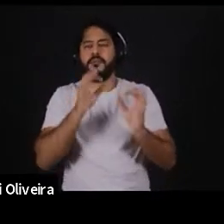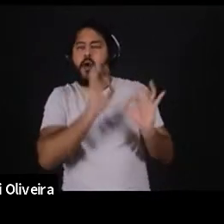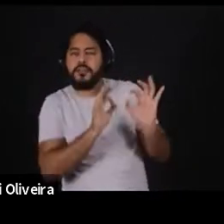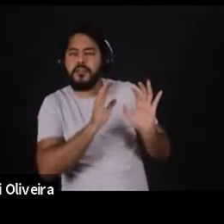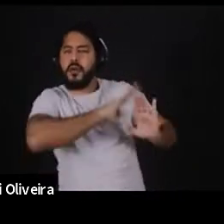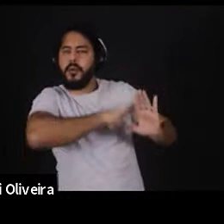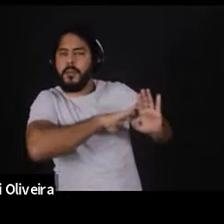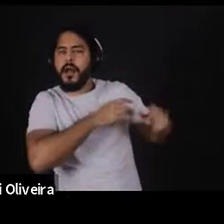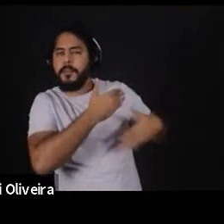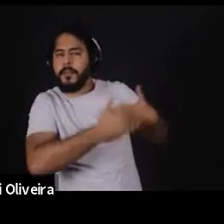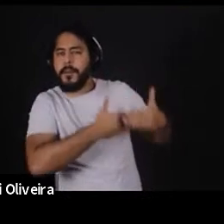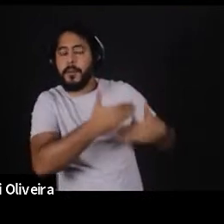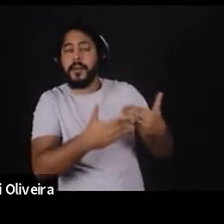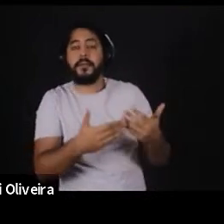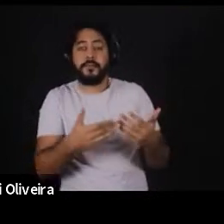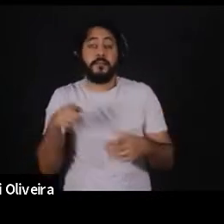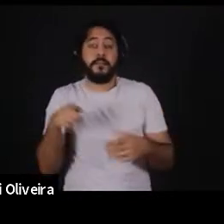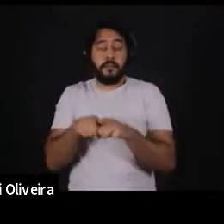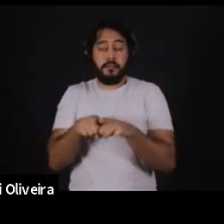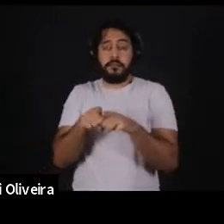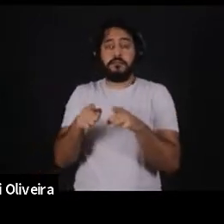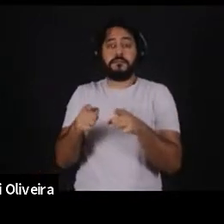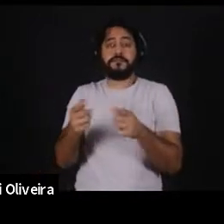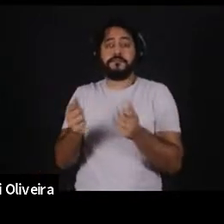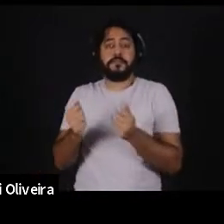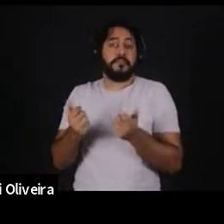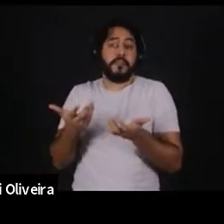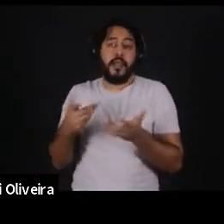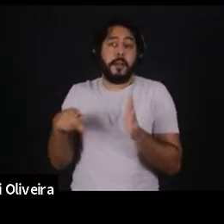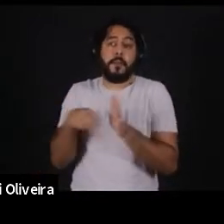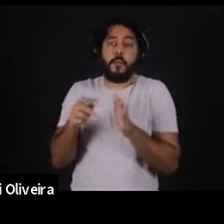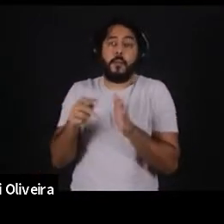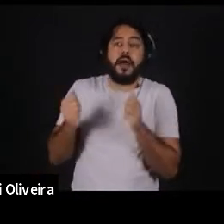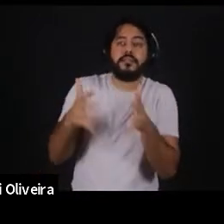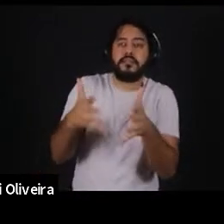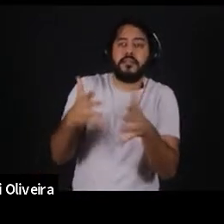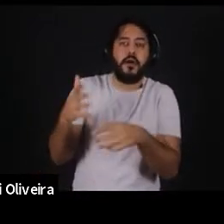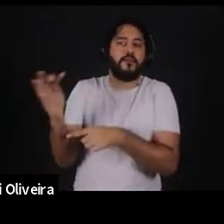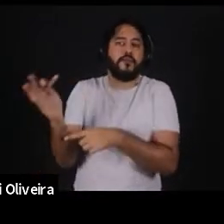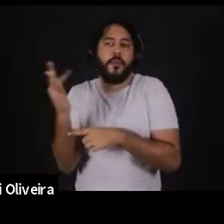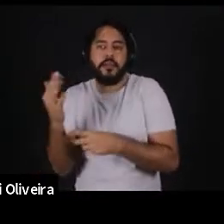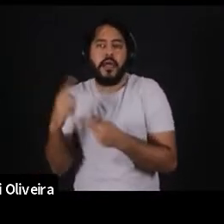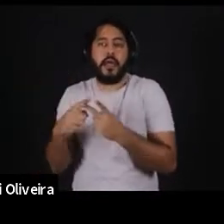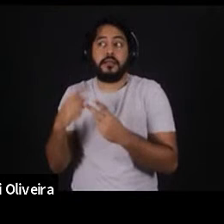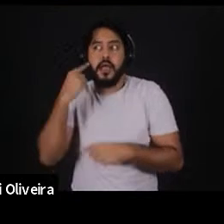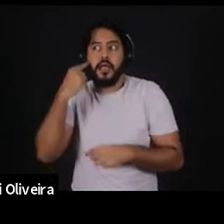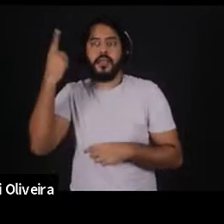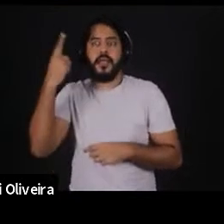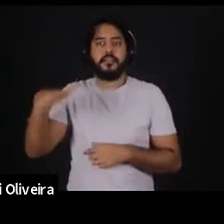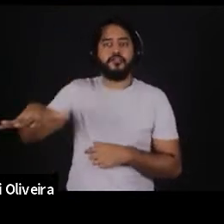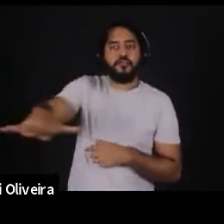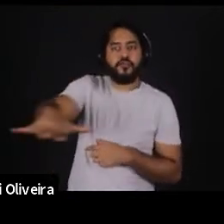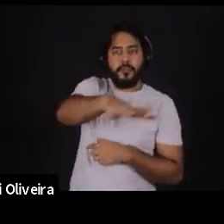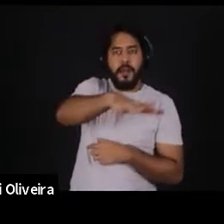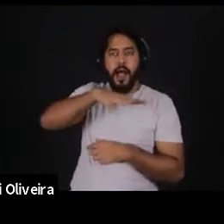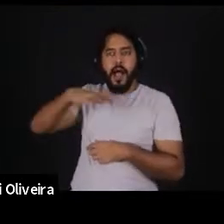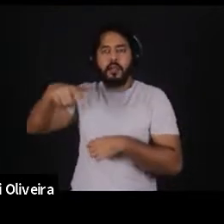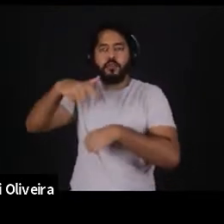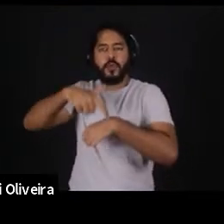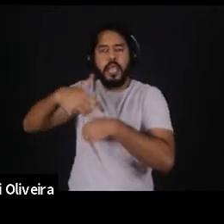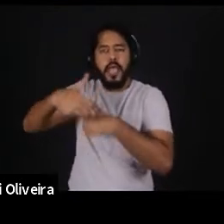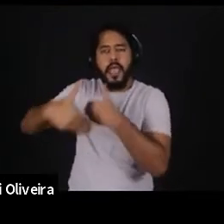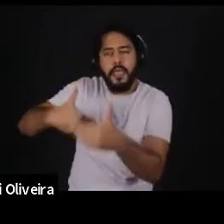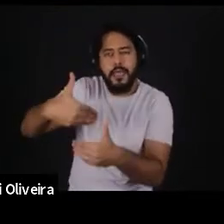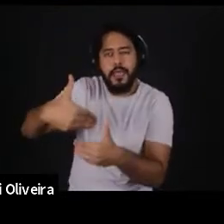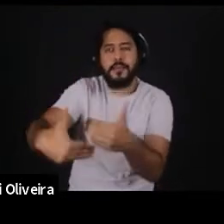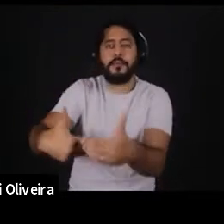a ação da formalidade da ideia de espaço e de tempo, e estendendo, de certa forma,